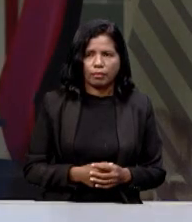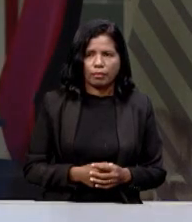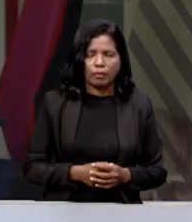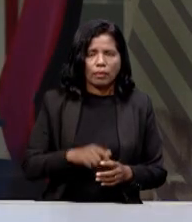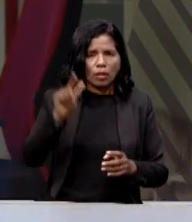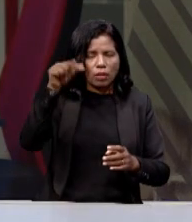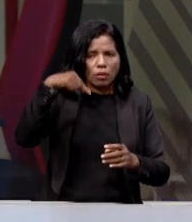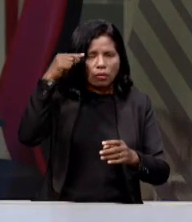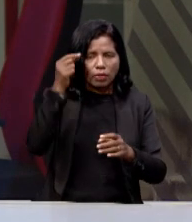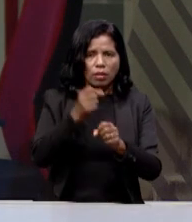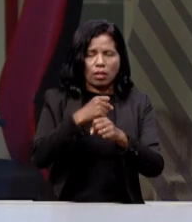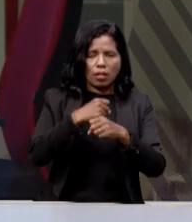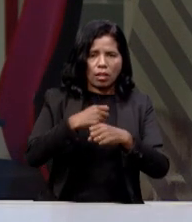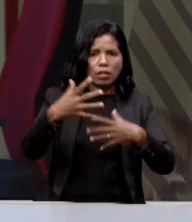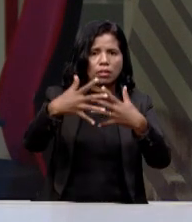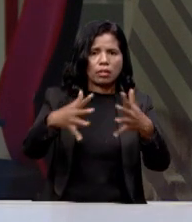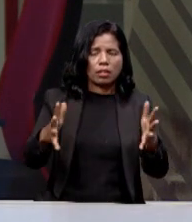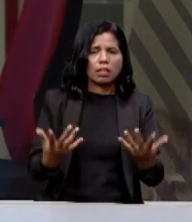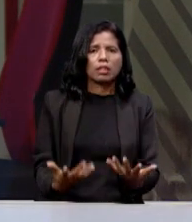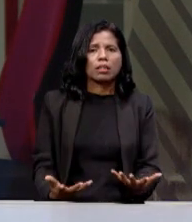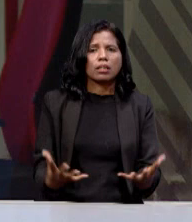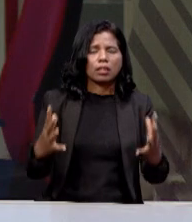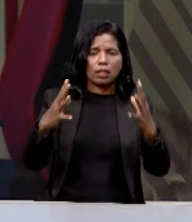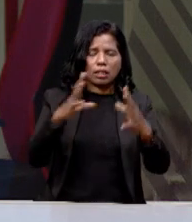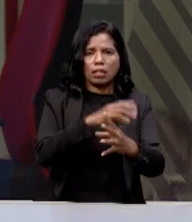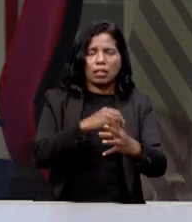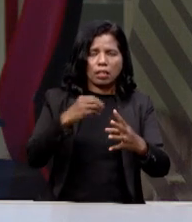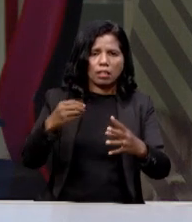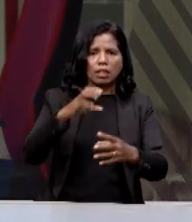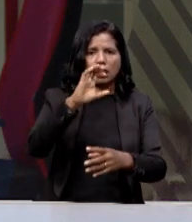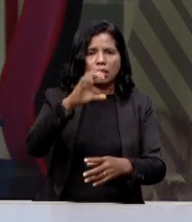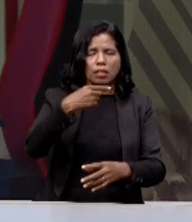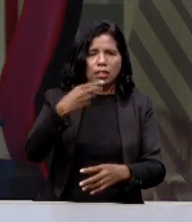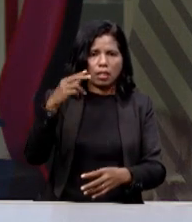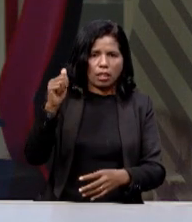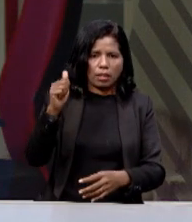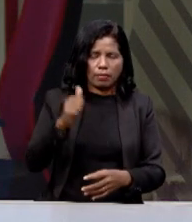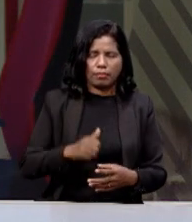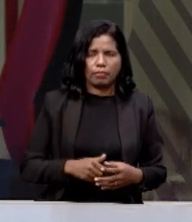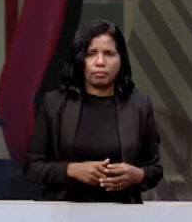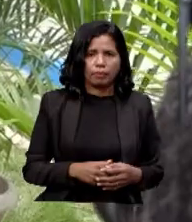Governo lança Jardim Memória Viva e a Centro Nacional chega.